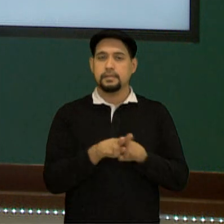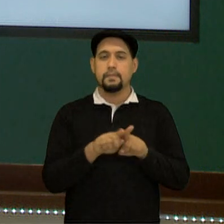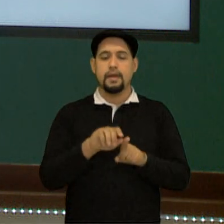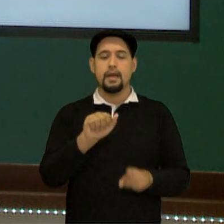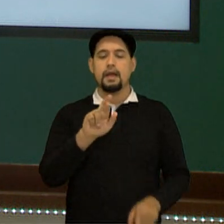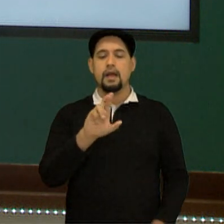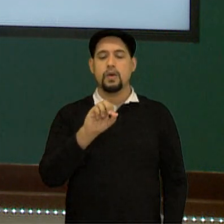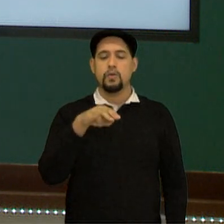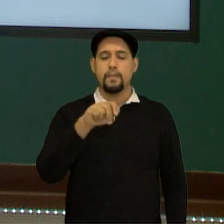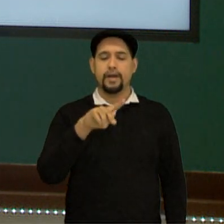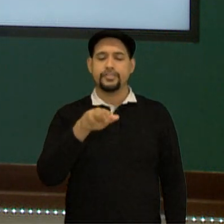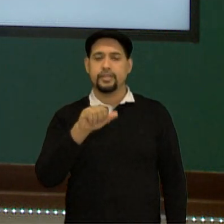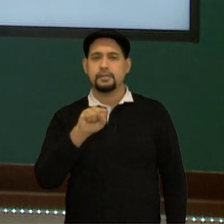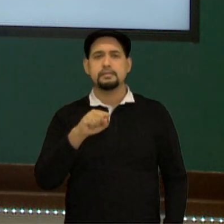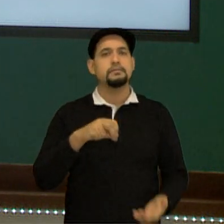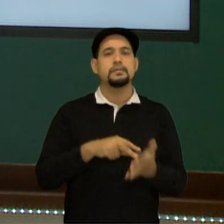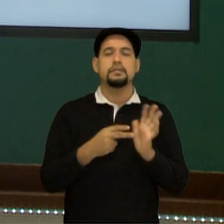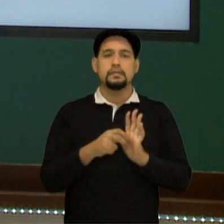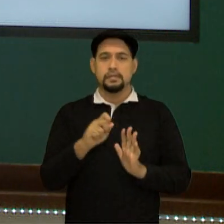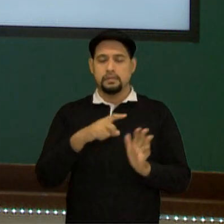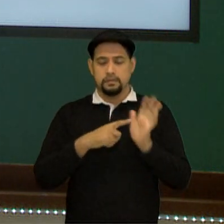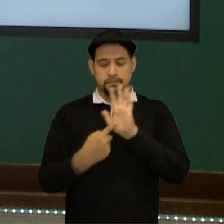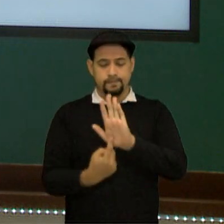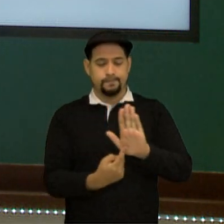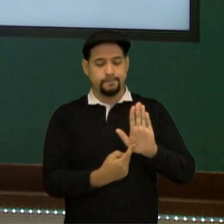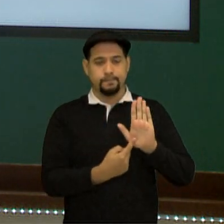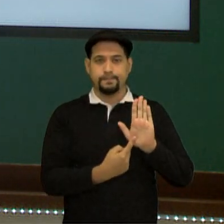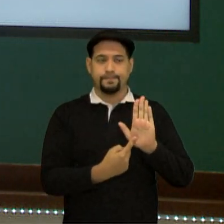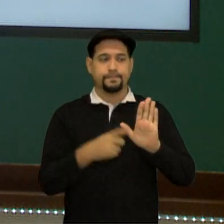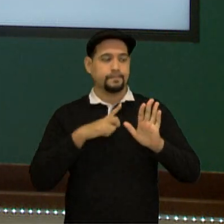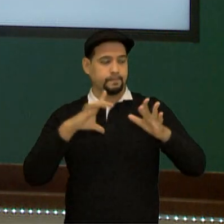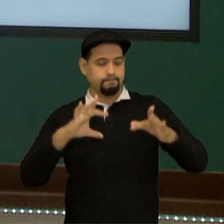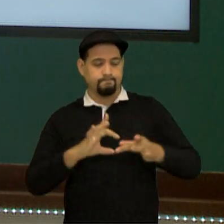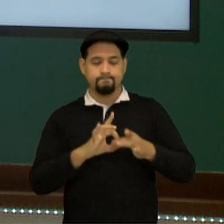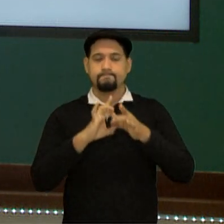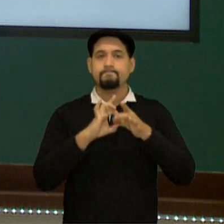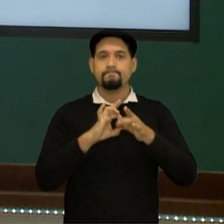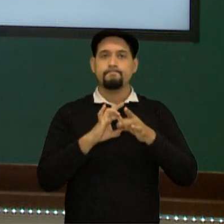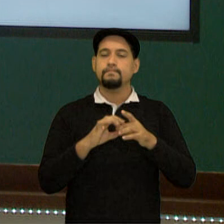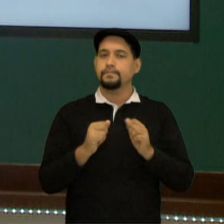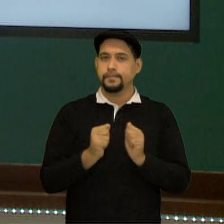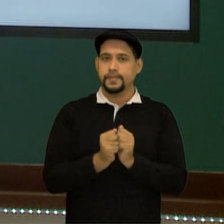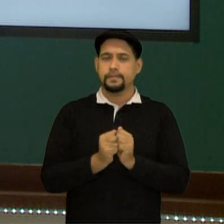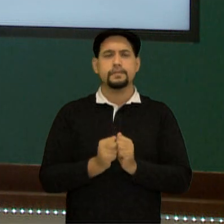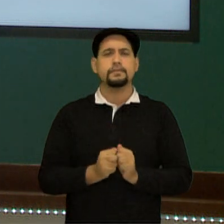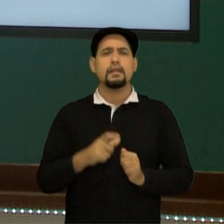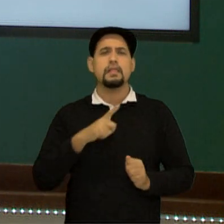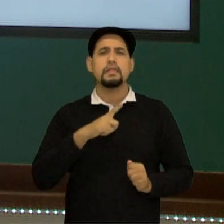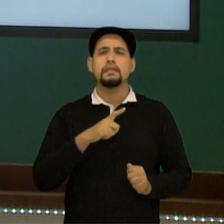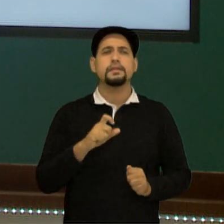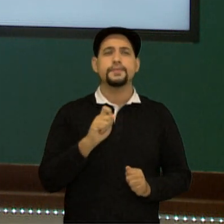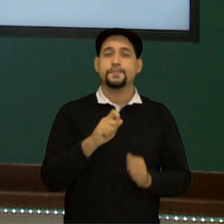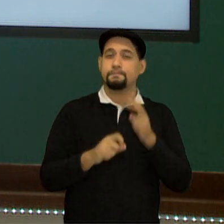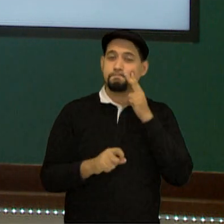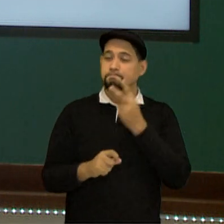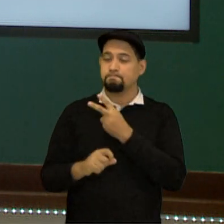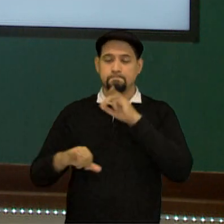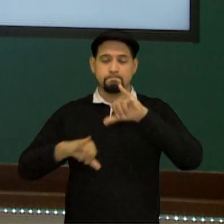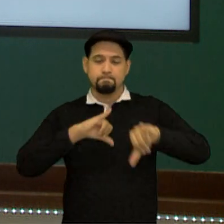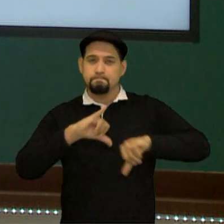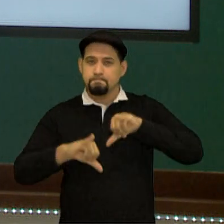aromáticas. Aromáticas, quando apresenta o anel aromático. Esta substânciazinha química